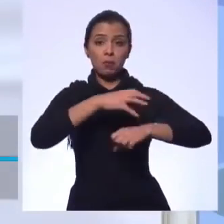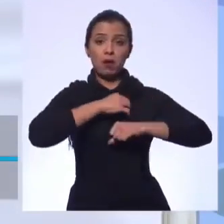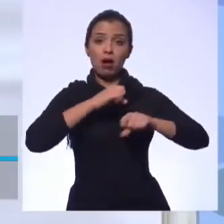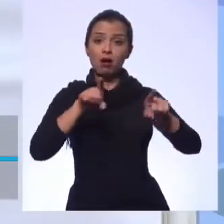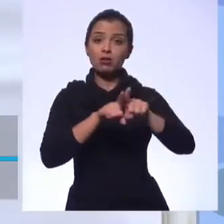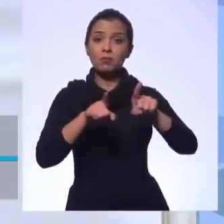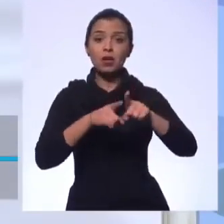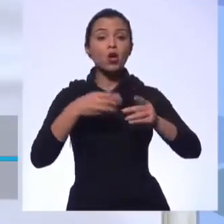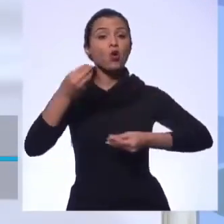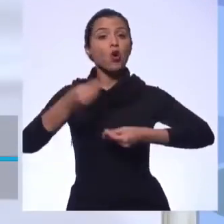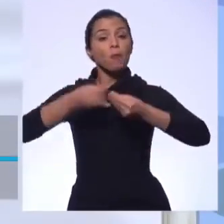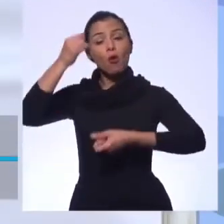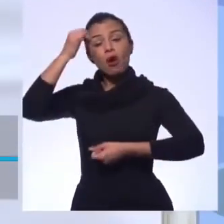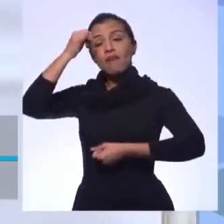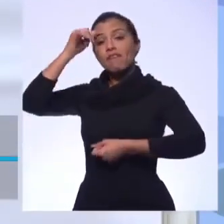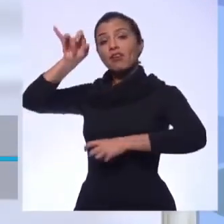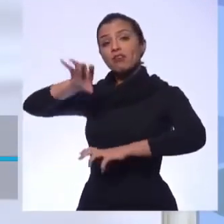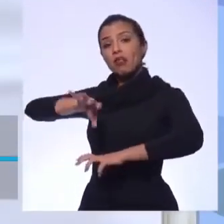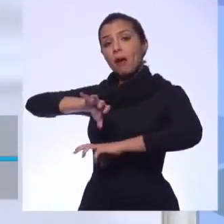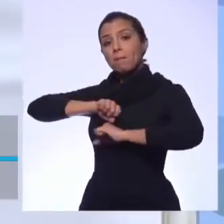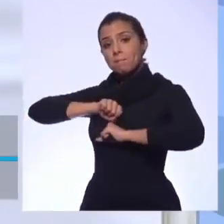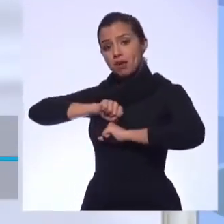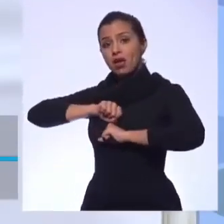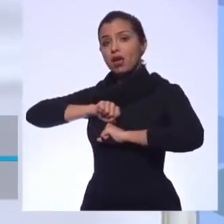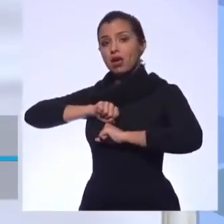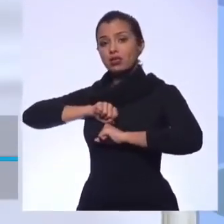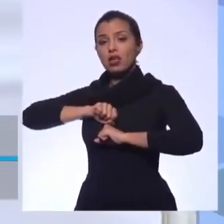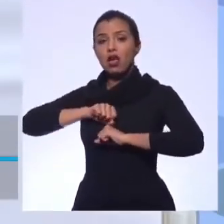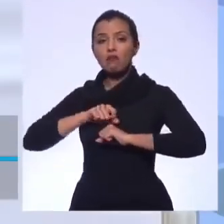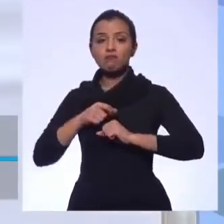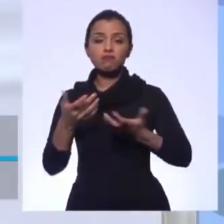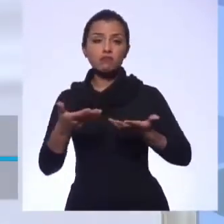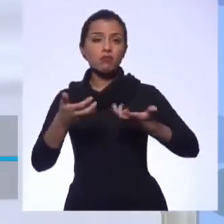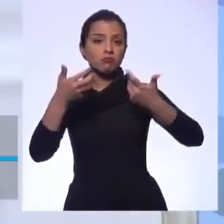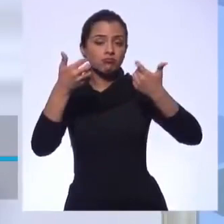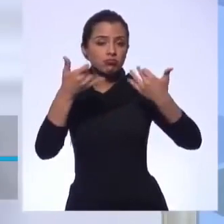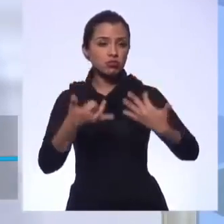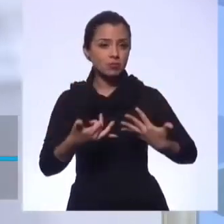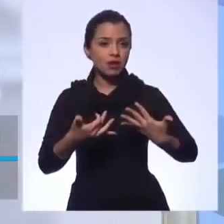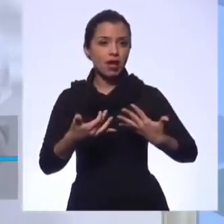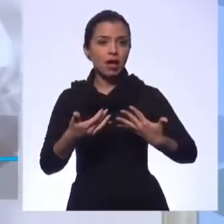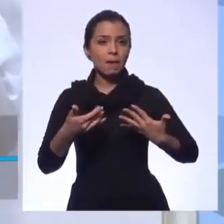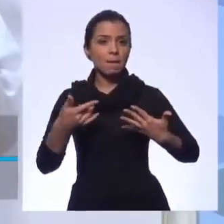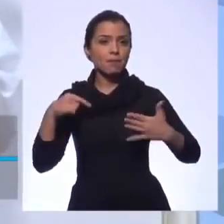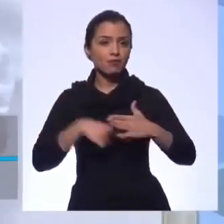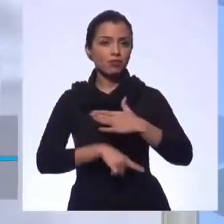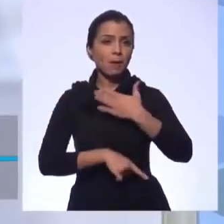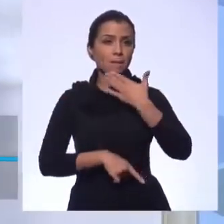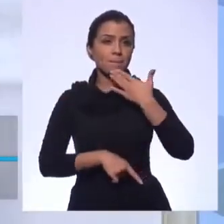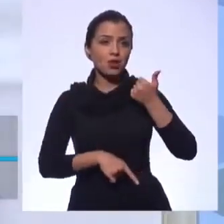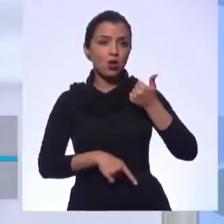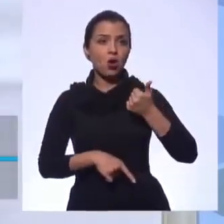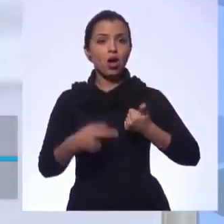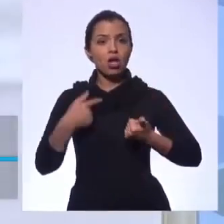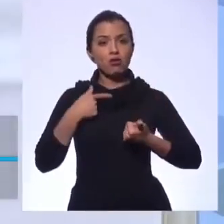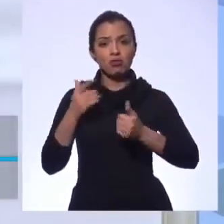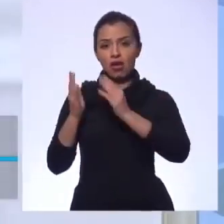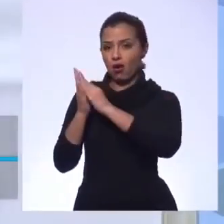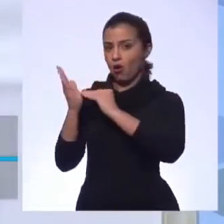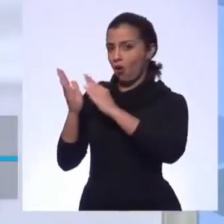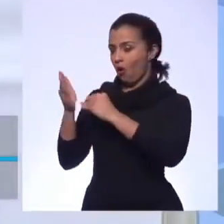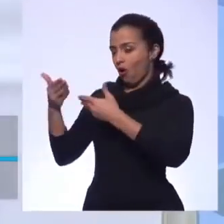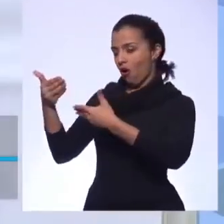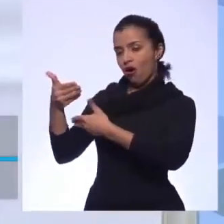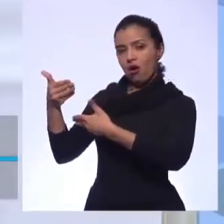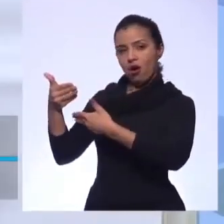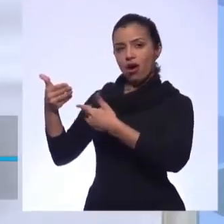pode se prevenir de uma forma, eu acho que eu falei muito por cima, né? Então eu vou dar uma aprofundada. Eu até fiz uma pequena colinha aqui para não falar